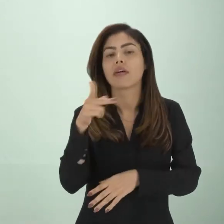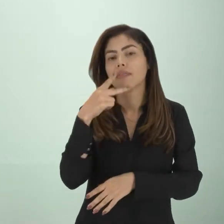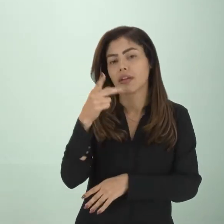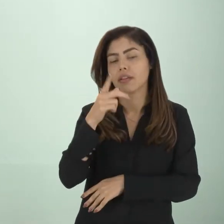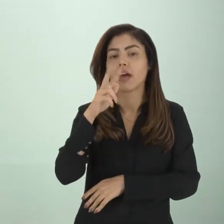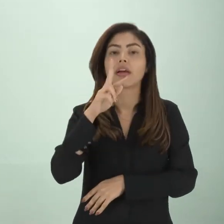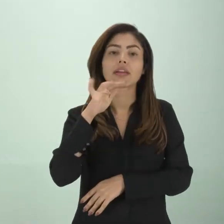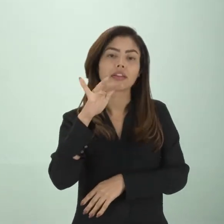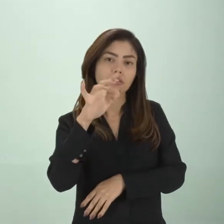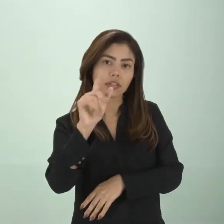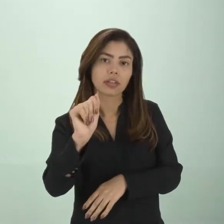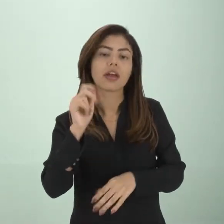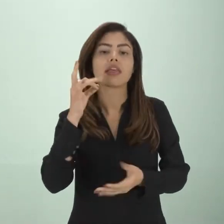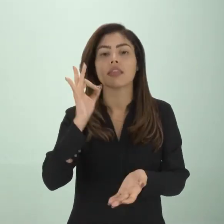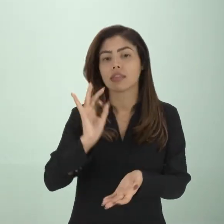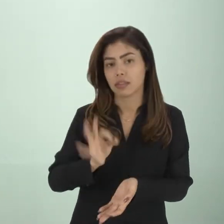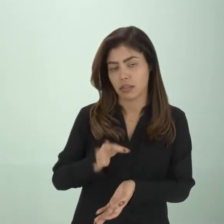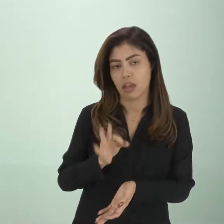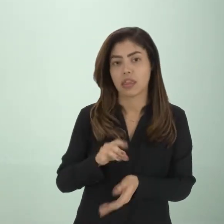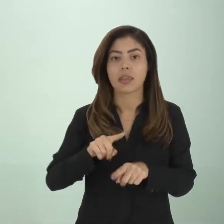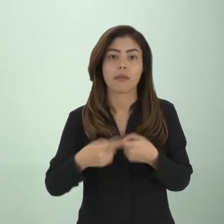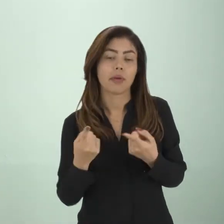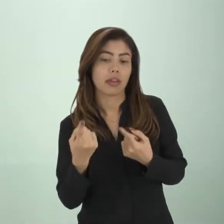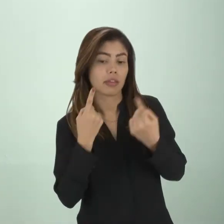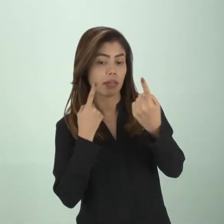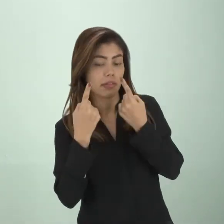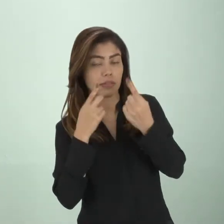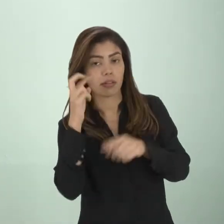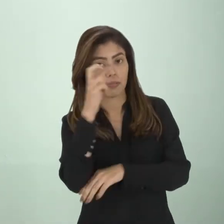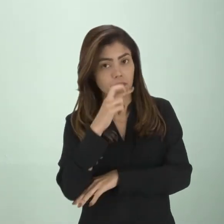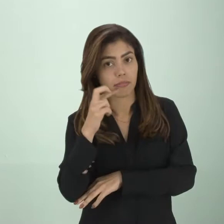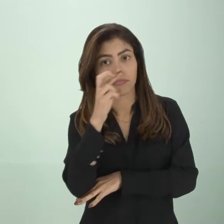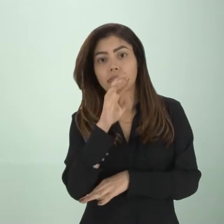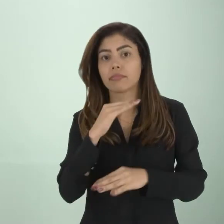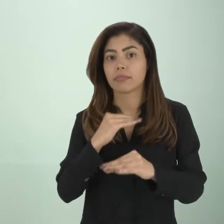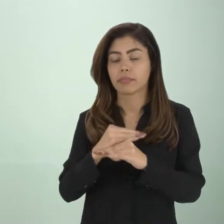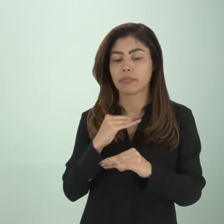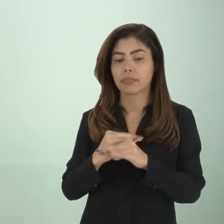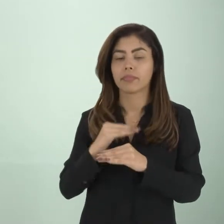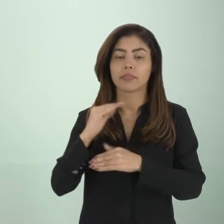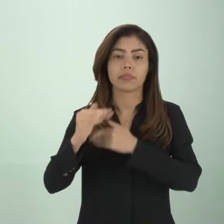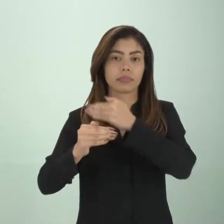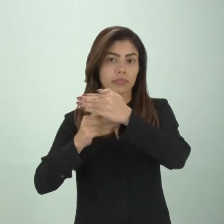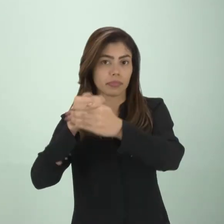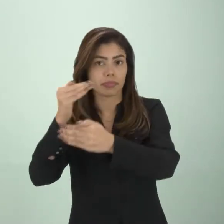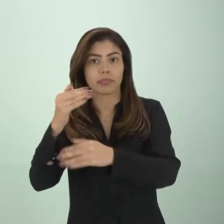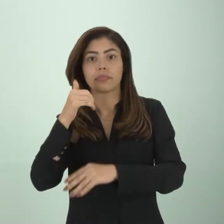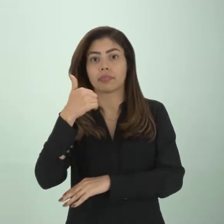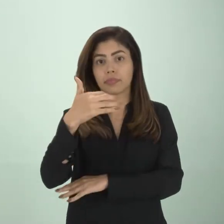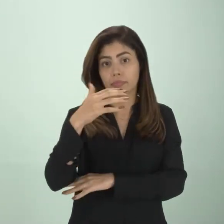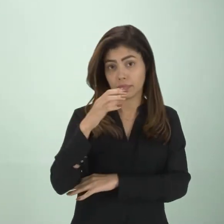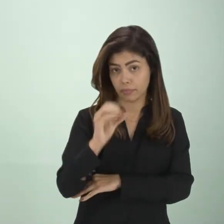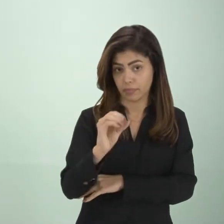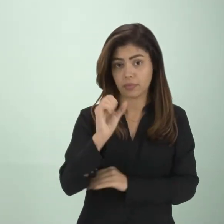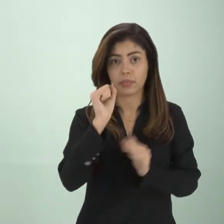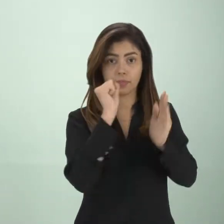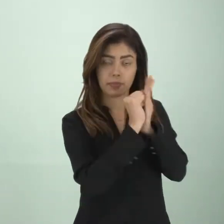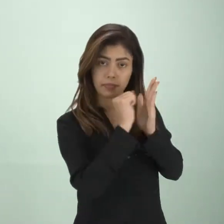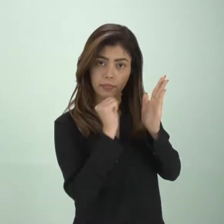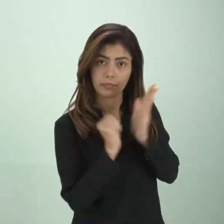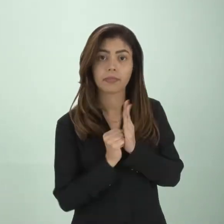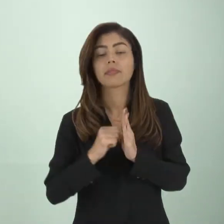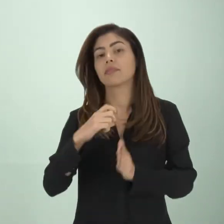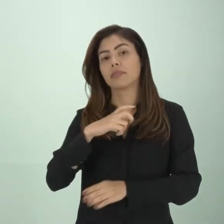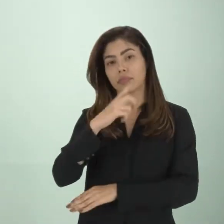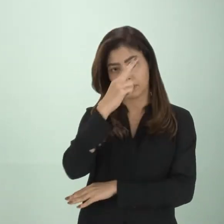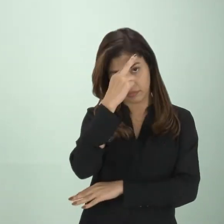estavam certos, mas a gente também irá analisar que durante esses 10 séculos de